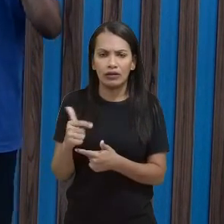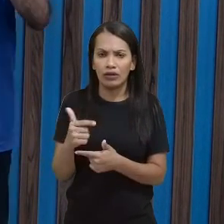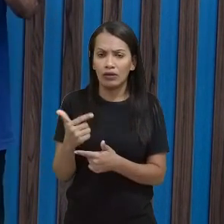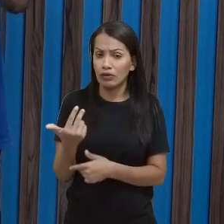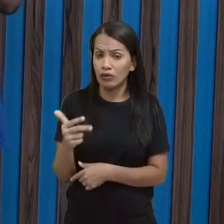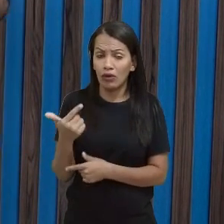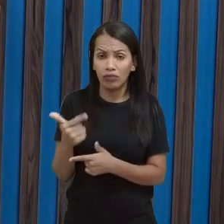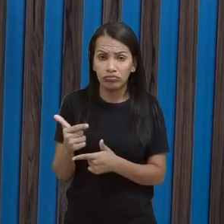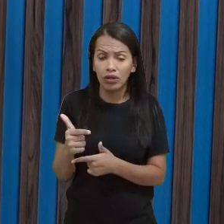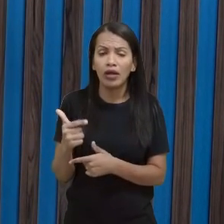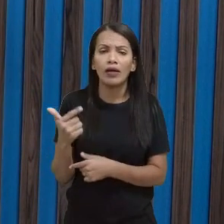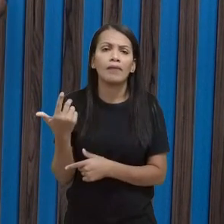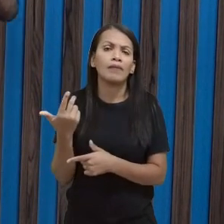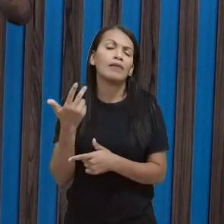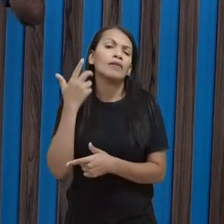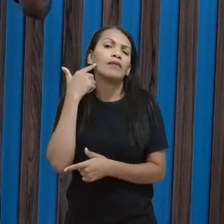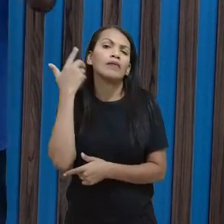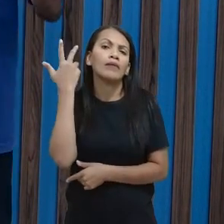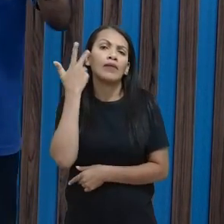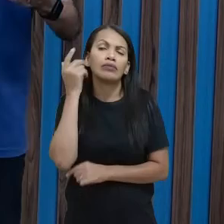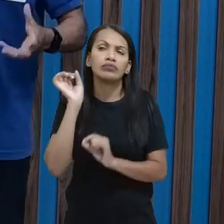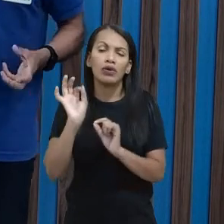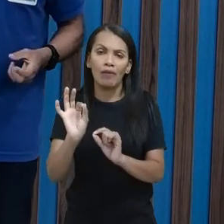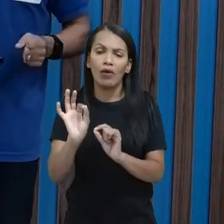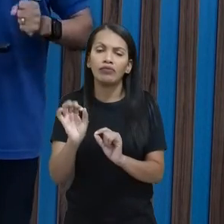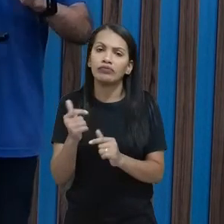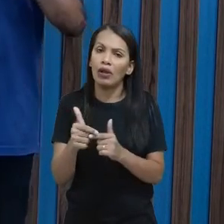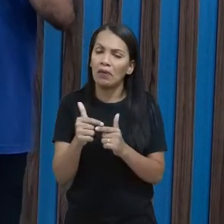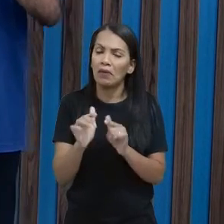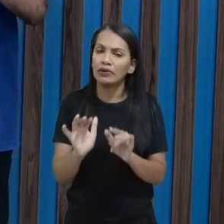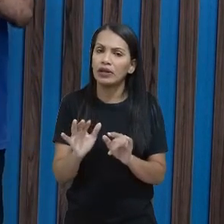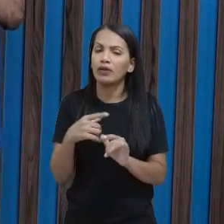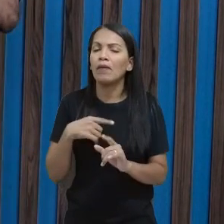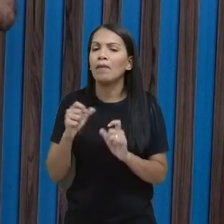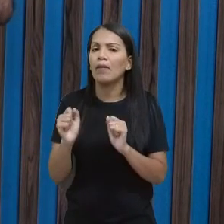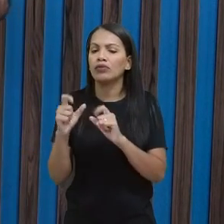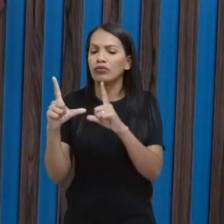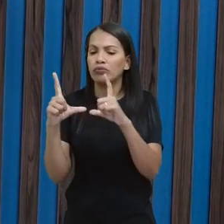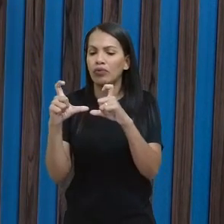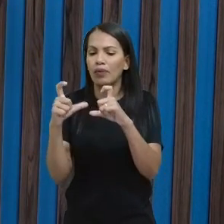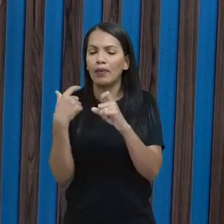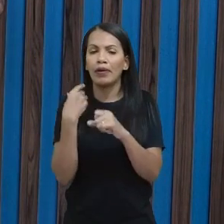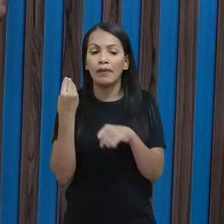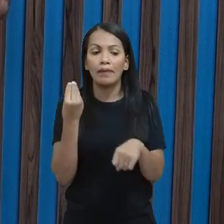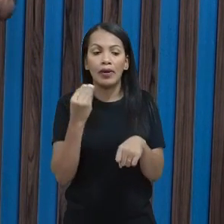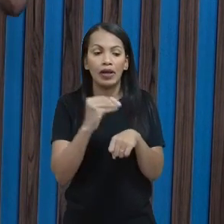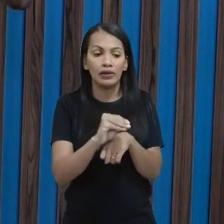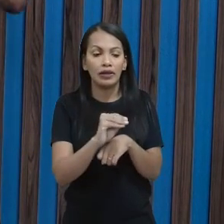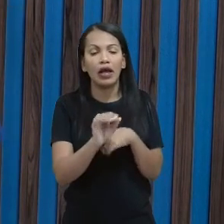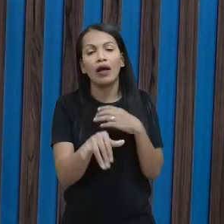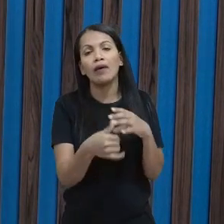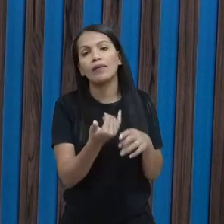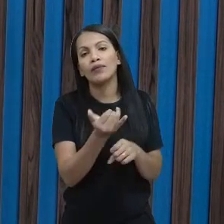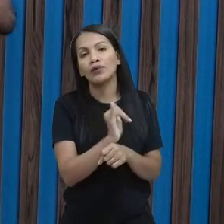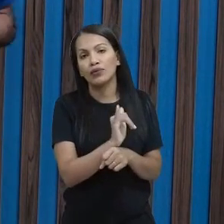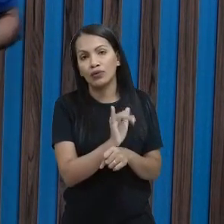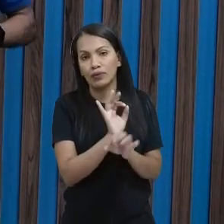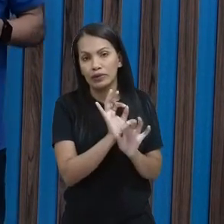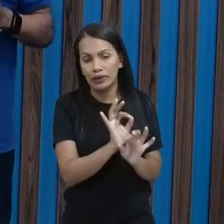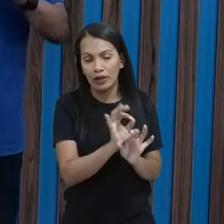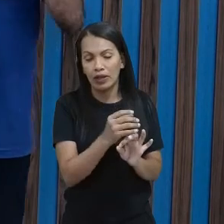e tirar aquele print e marca Ricardinho lá, ó, lá na rede social, e você consegue dizer, ó, acertei, Ricardinho, ó, e eu vou